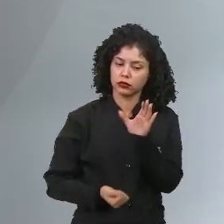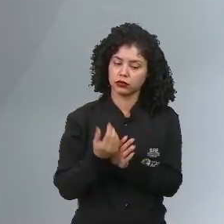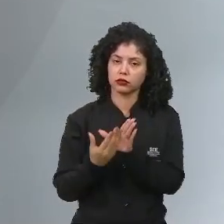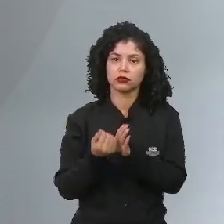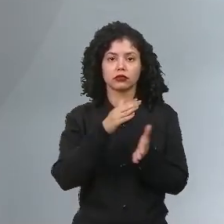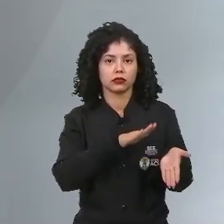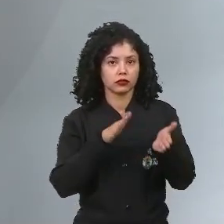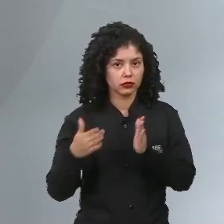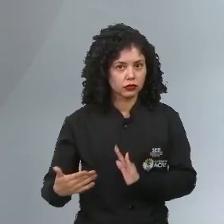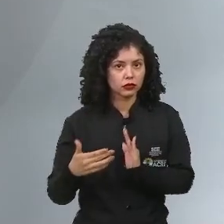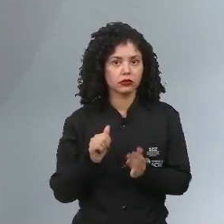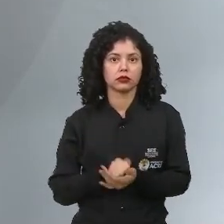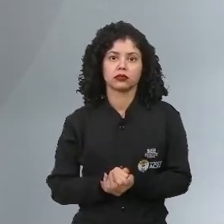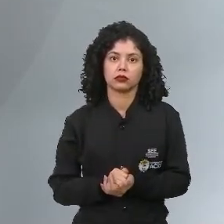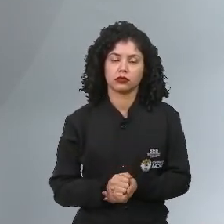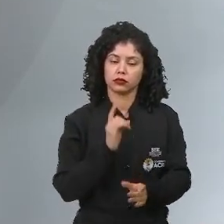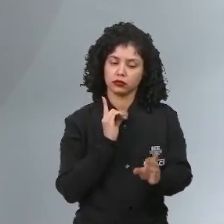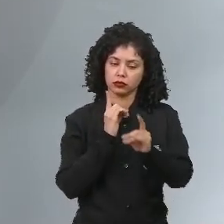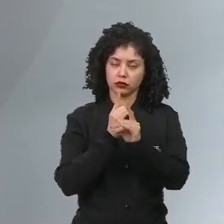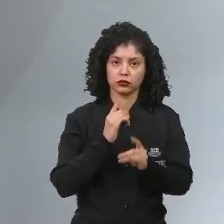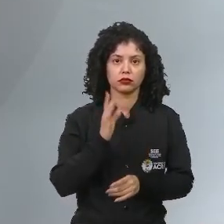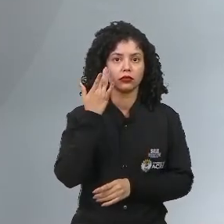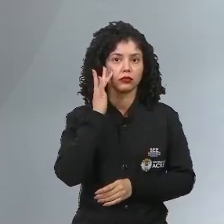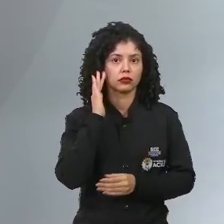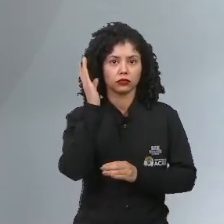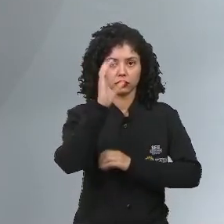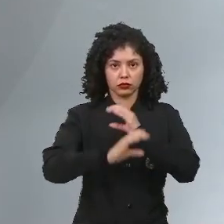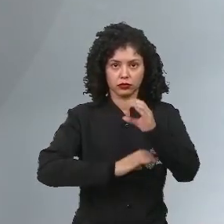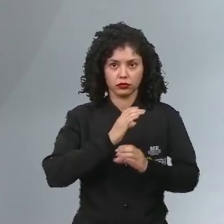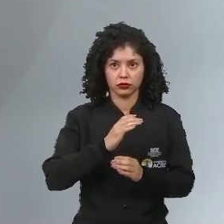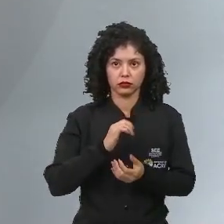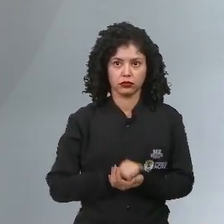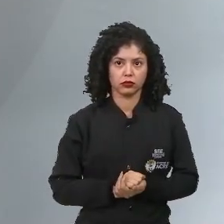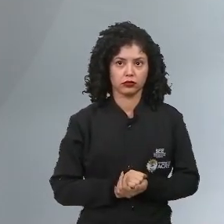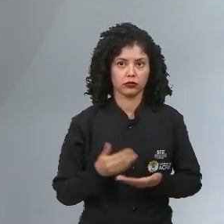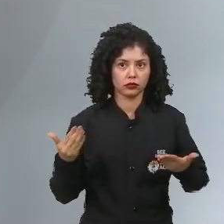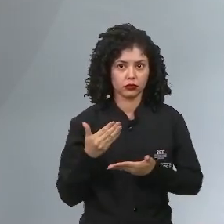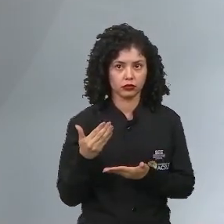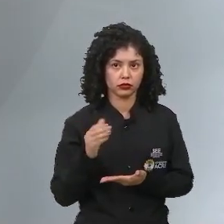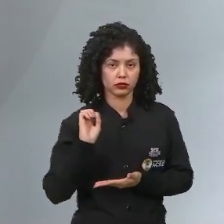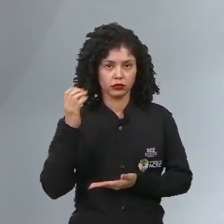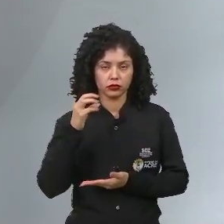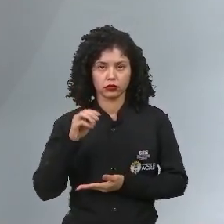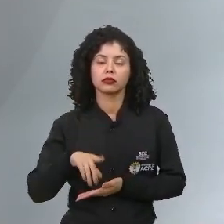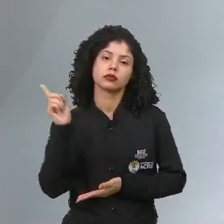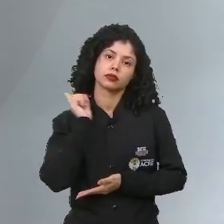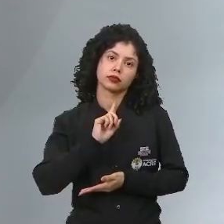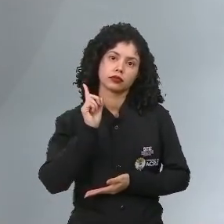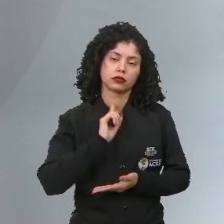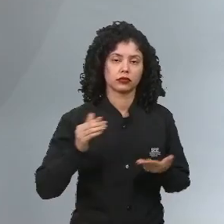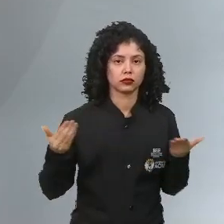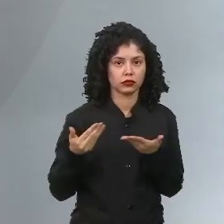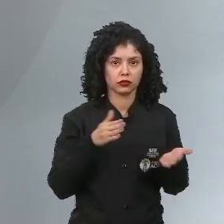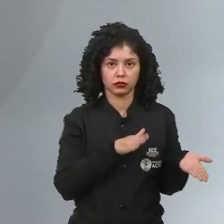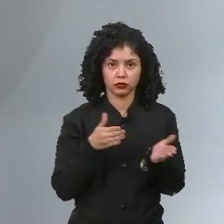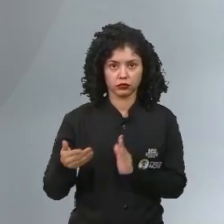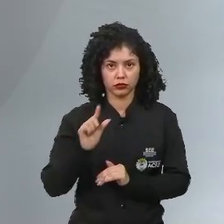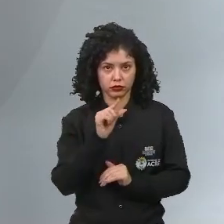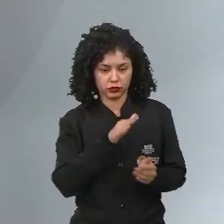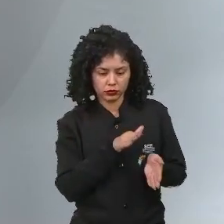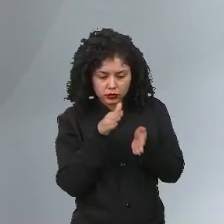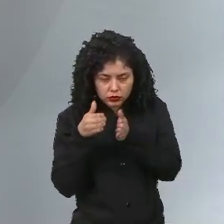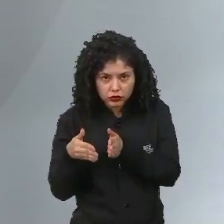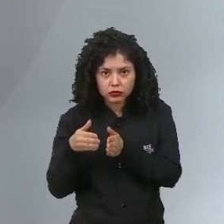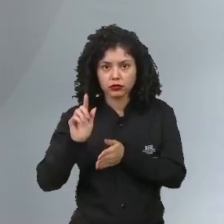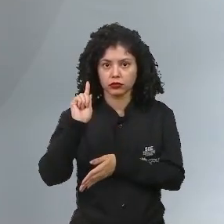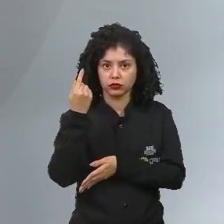a partir desse descobrimento do ouro no Brasil, na região que hoje corresponde a Minas Gerais e parte de Goiás. Tá